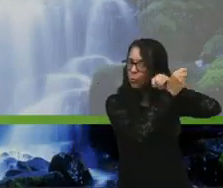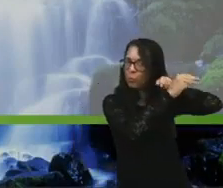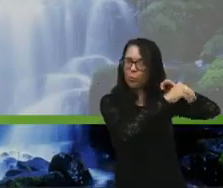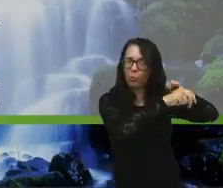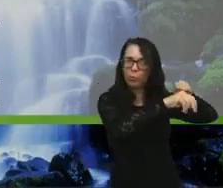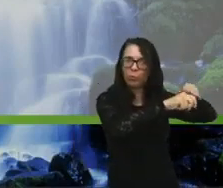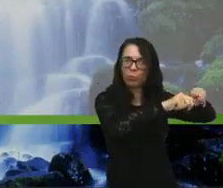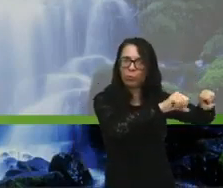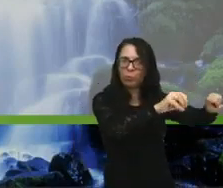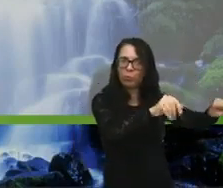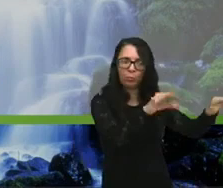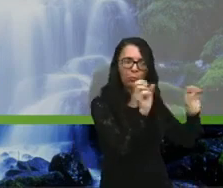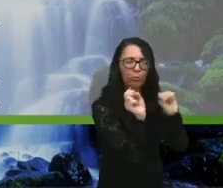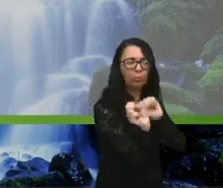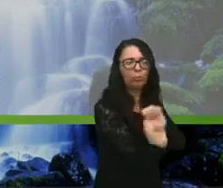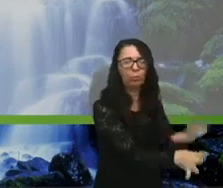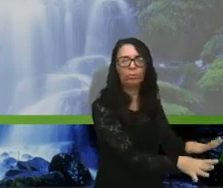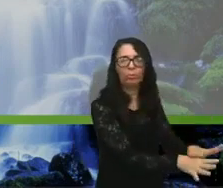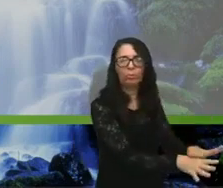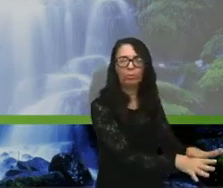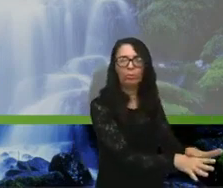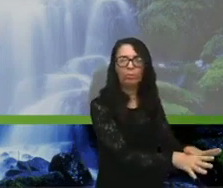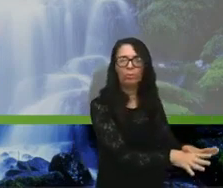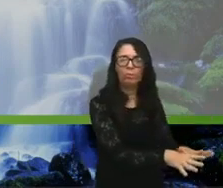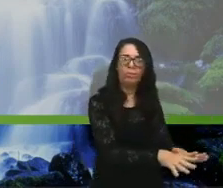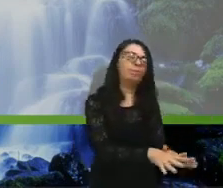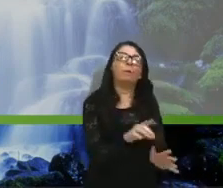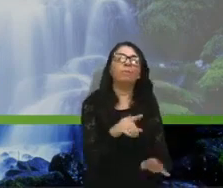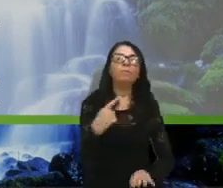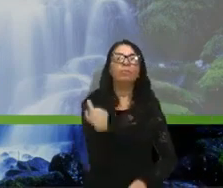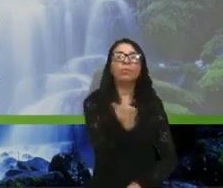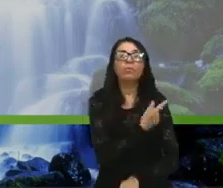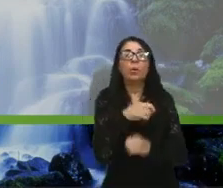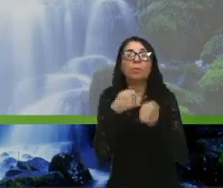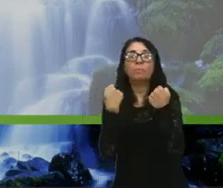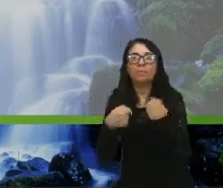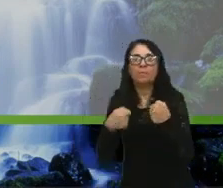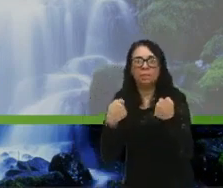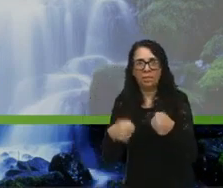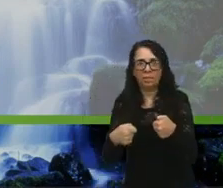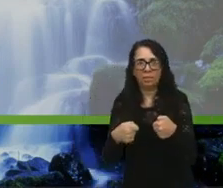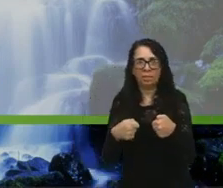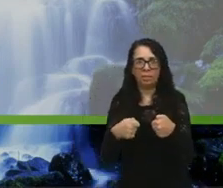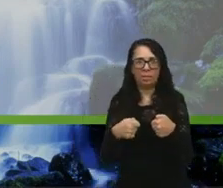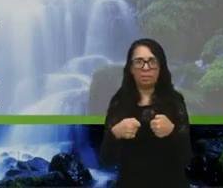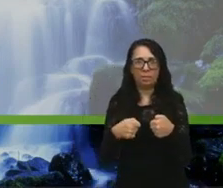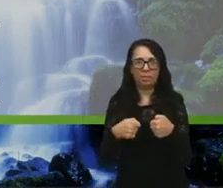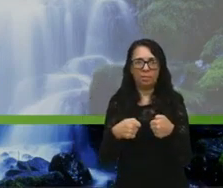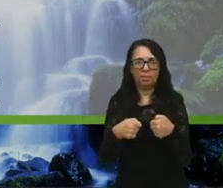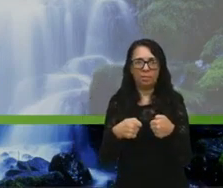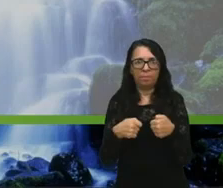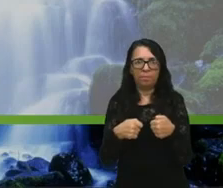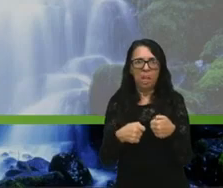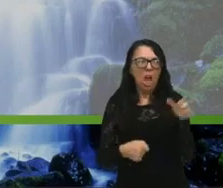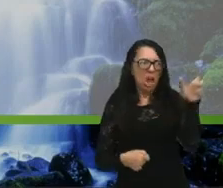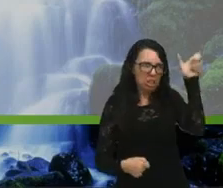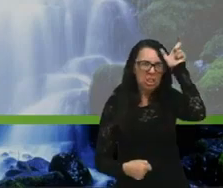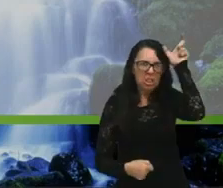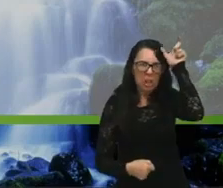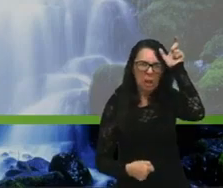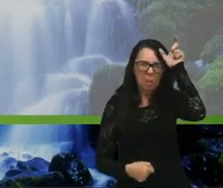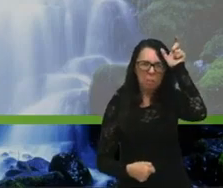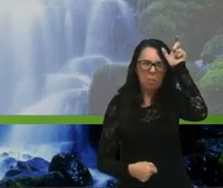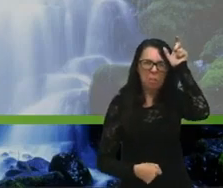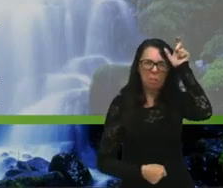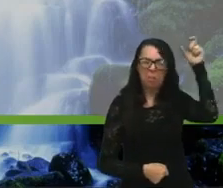que você está no controle da sua vida. Por isso, quando associamos ao diabo, quando